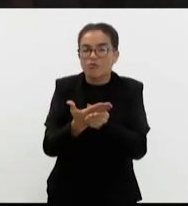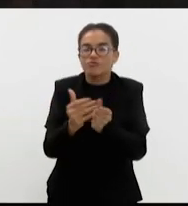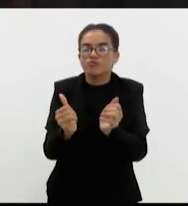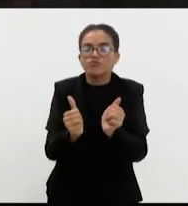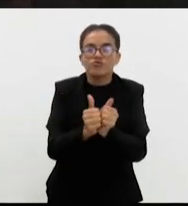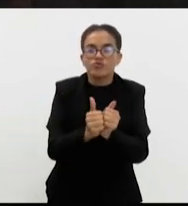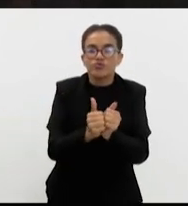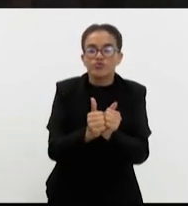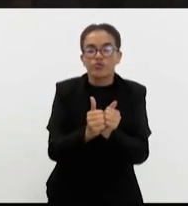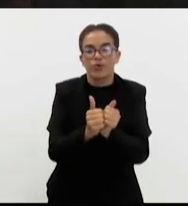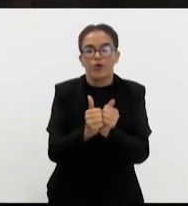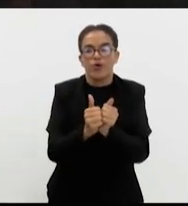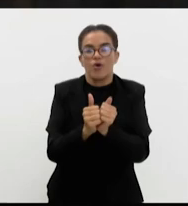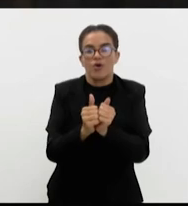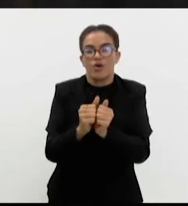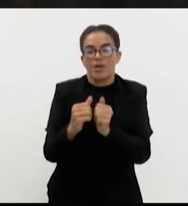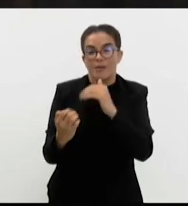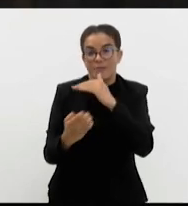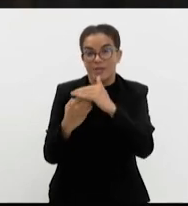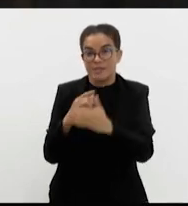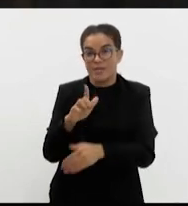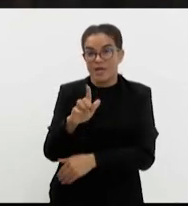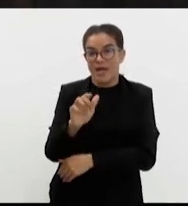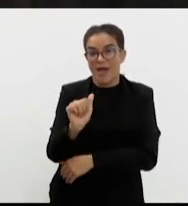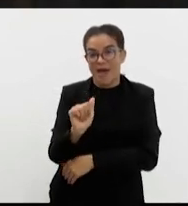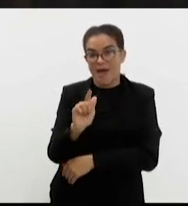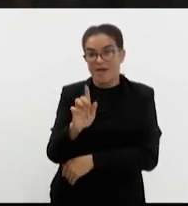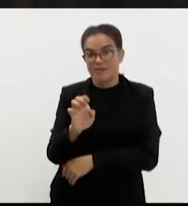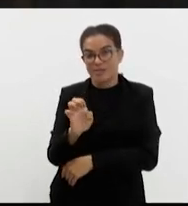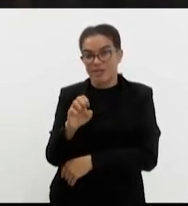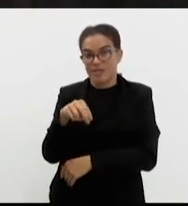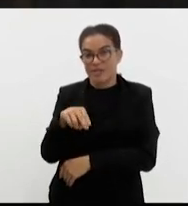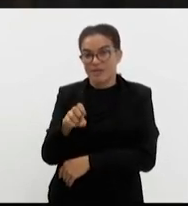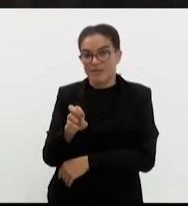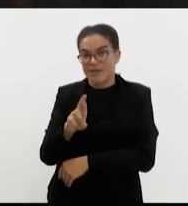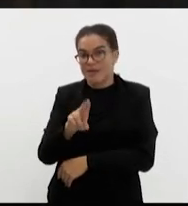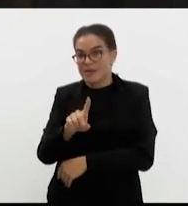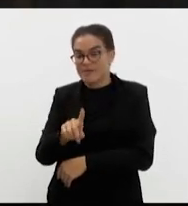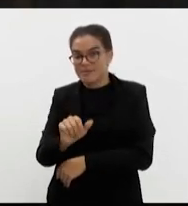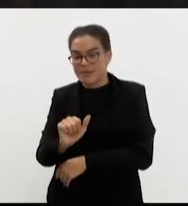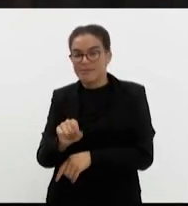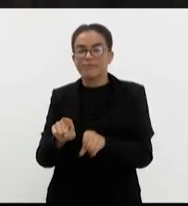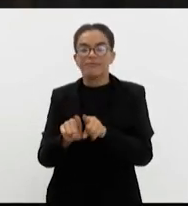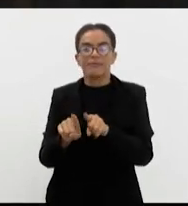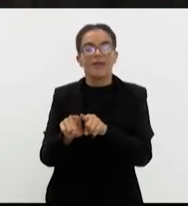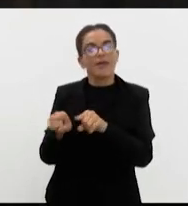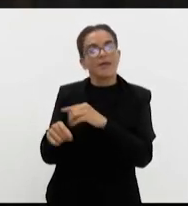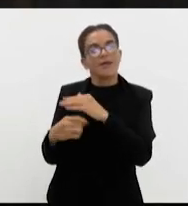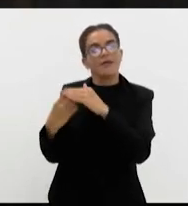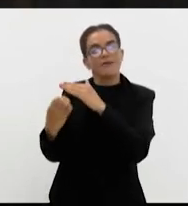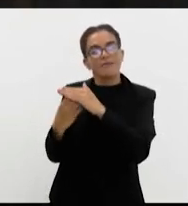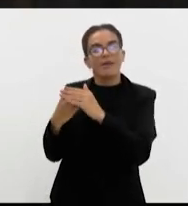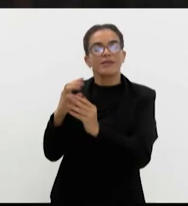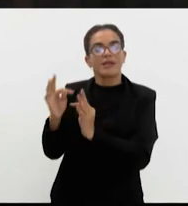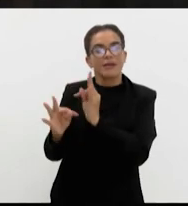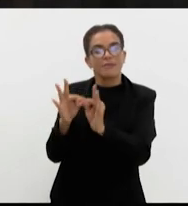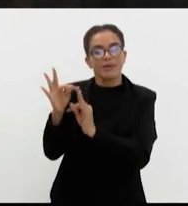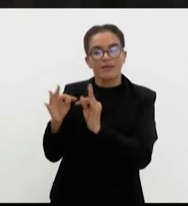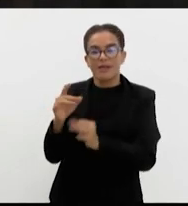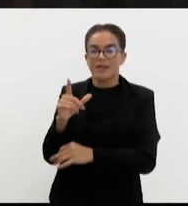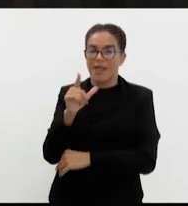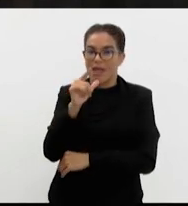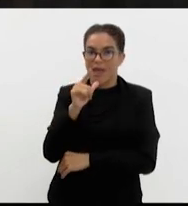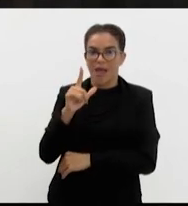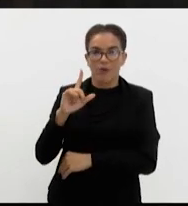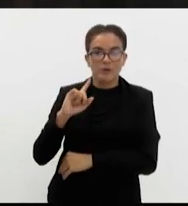a a Gena o compromisso de fazer a ete estação de tratamento de esgoto da praia de Siqueira paraa